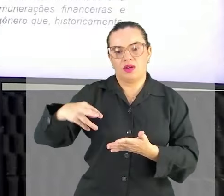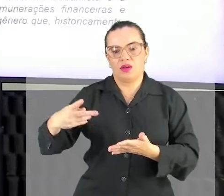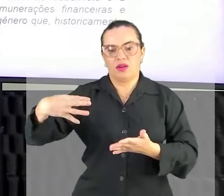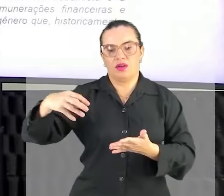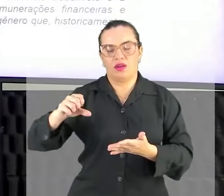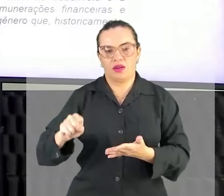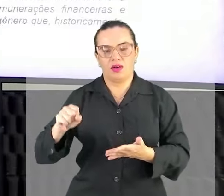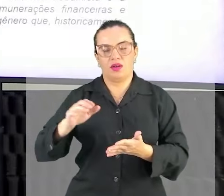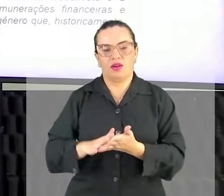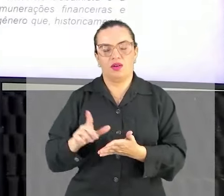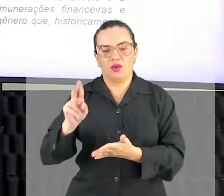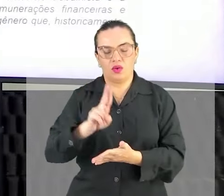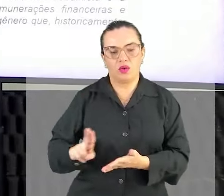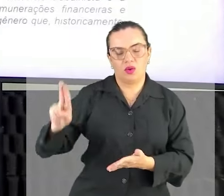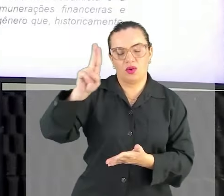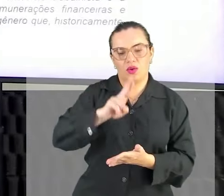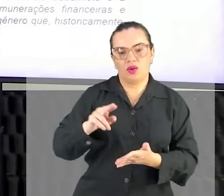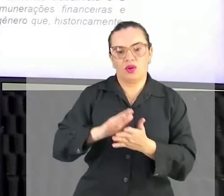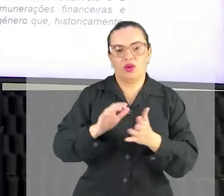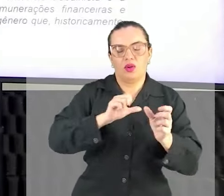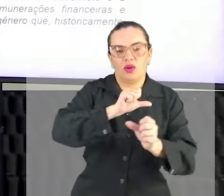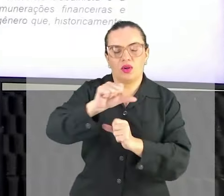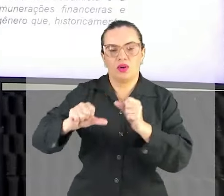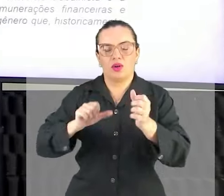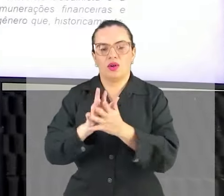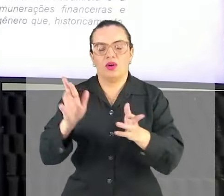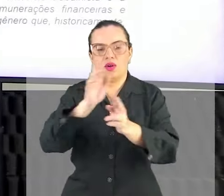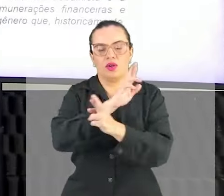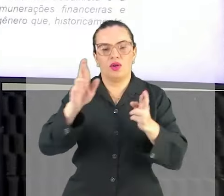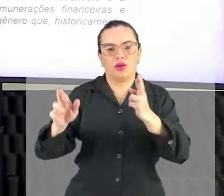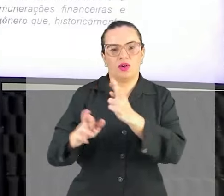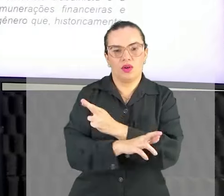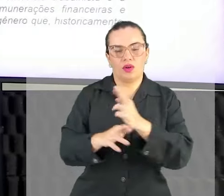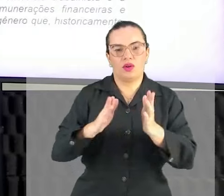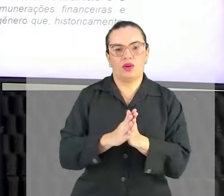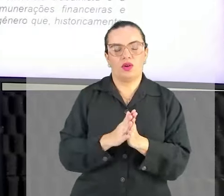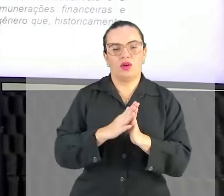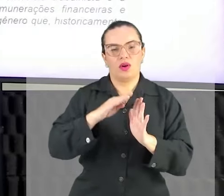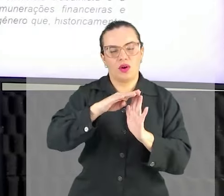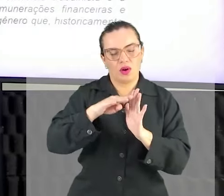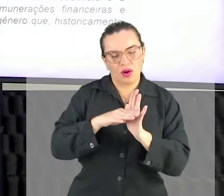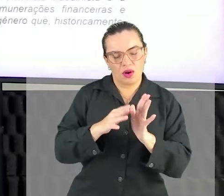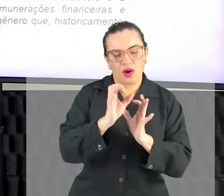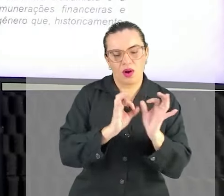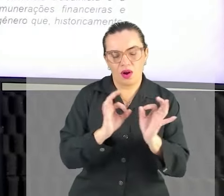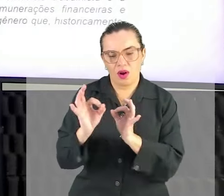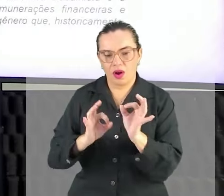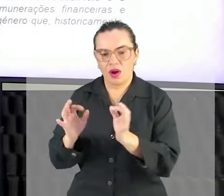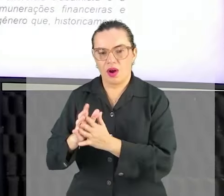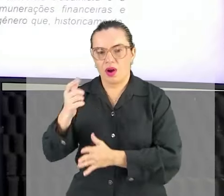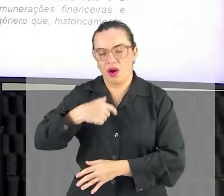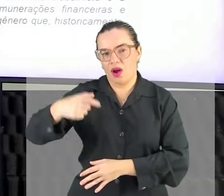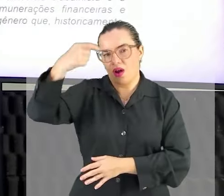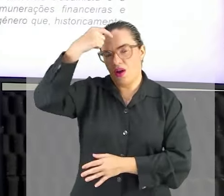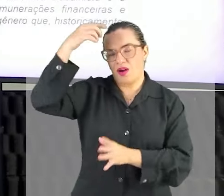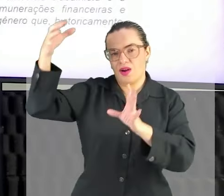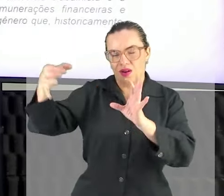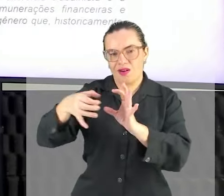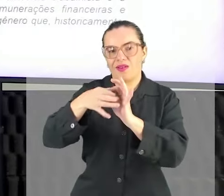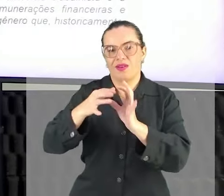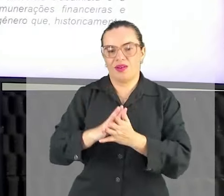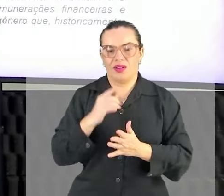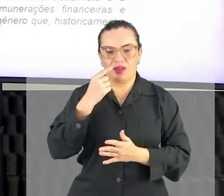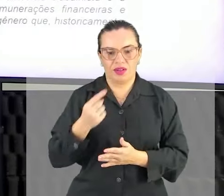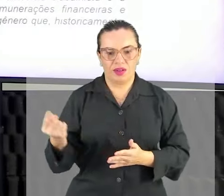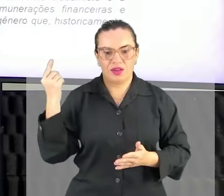agora eu vou transformá-lo e relacioná-lo e alinhá-lo ao meu pensamento. Um grande desafio para